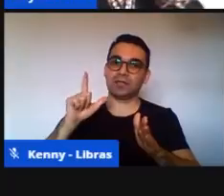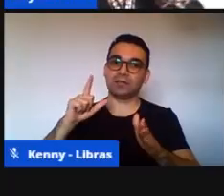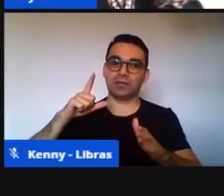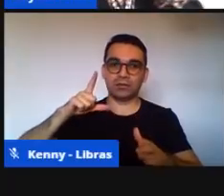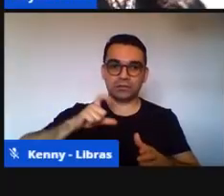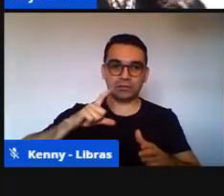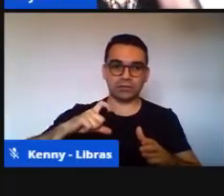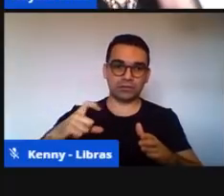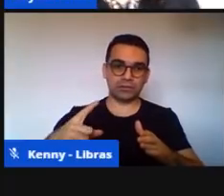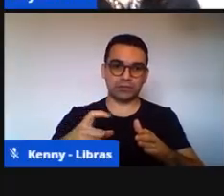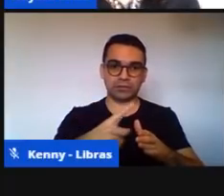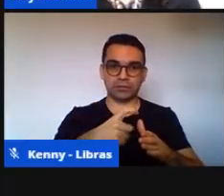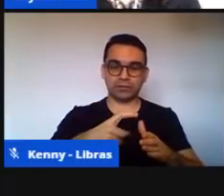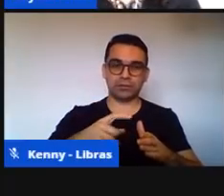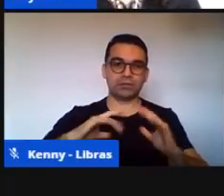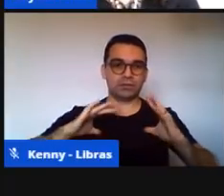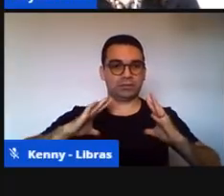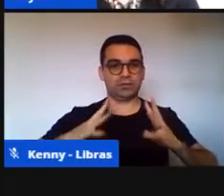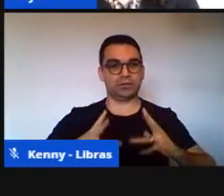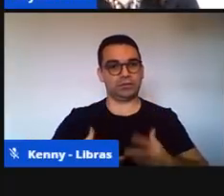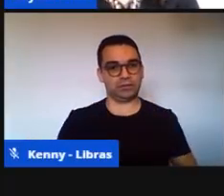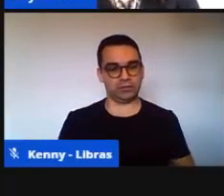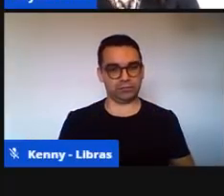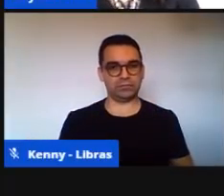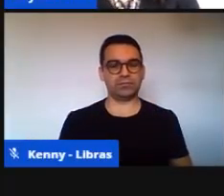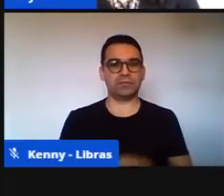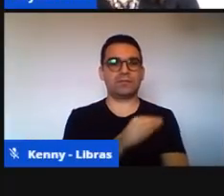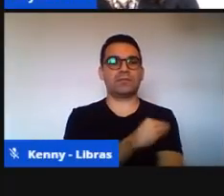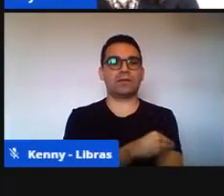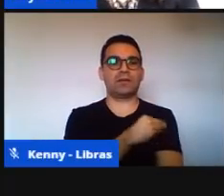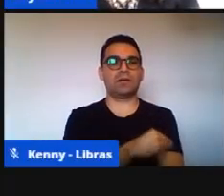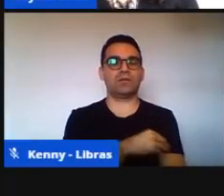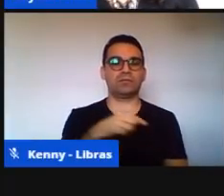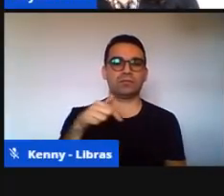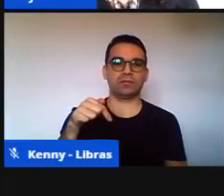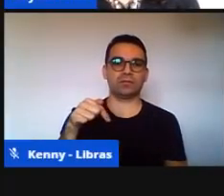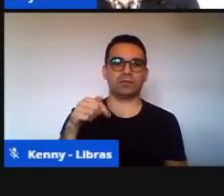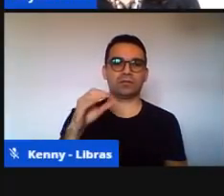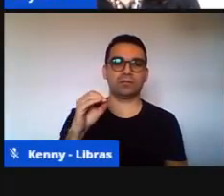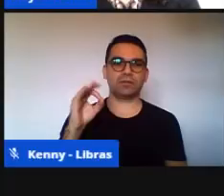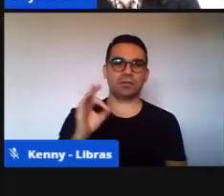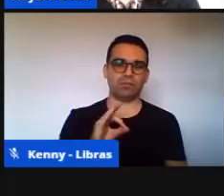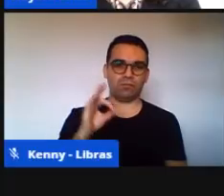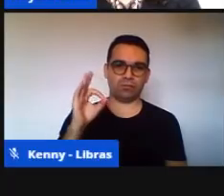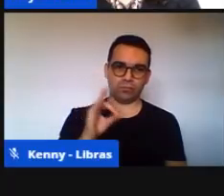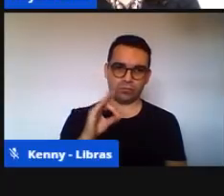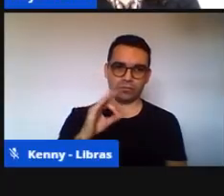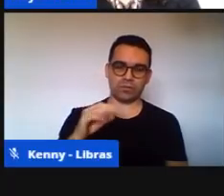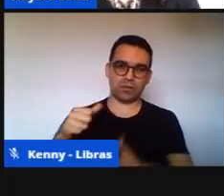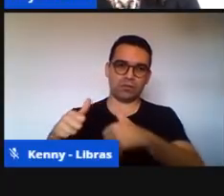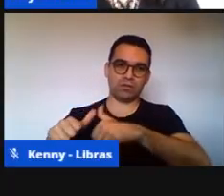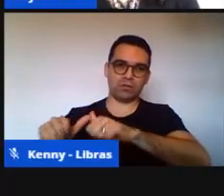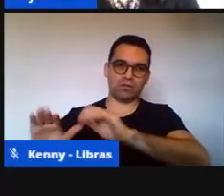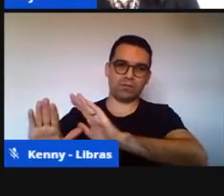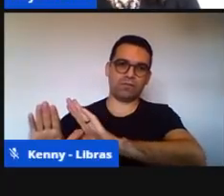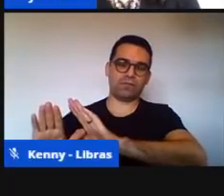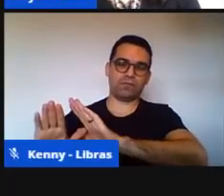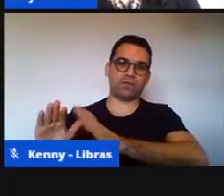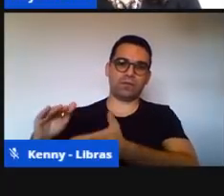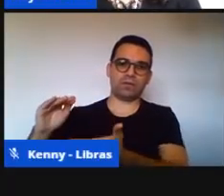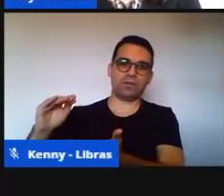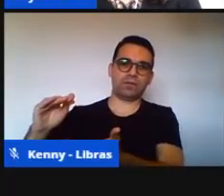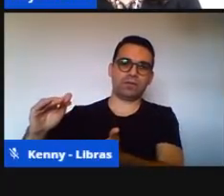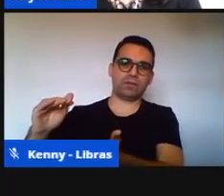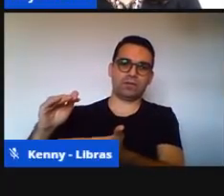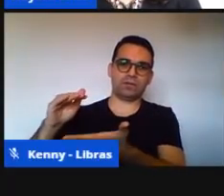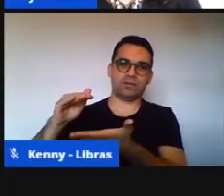70, passar um pano descartável e deixar secar naturalmente. A lata deve ser